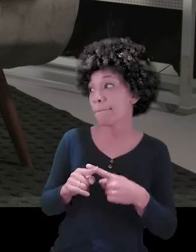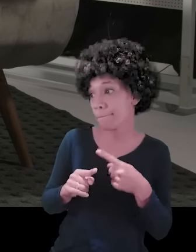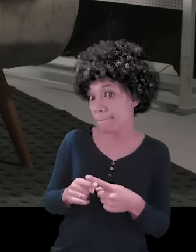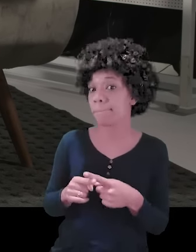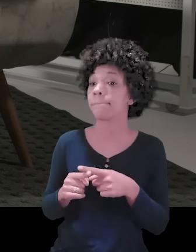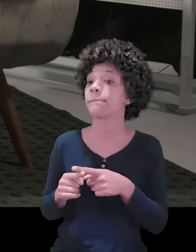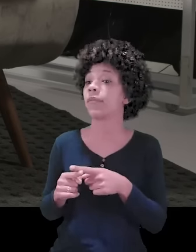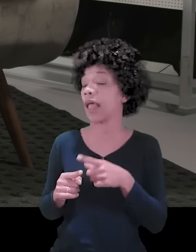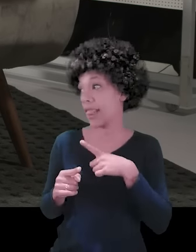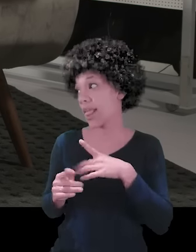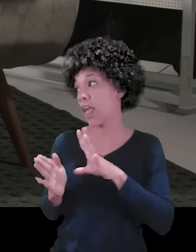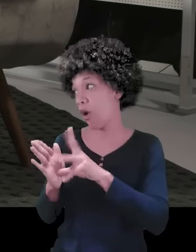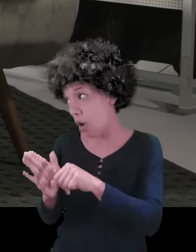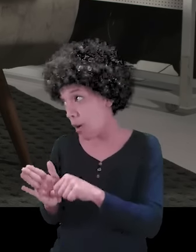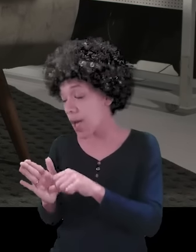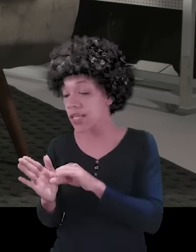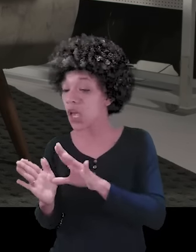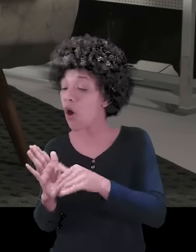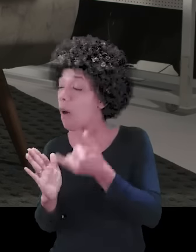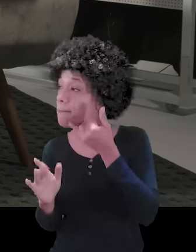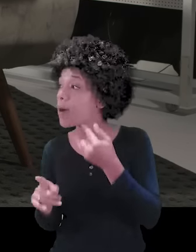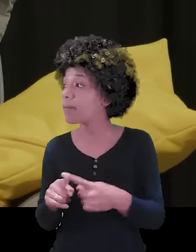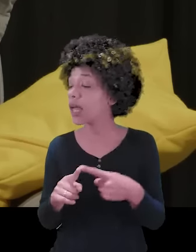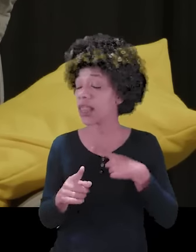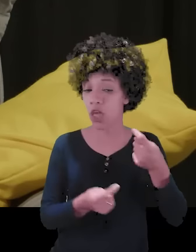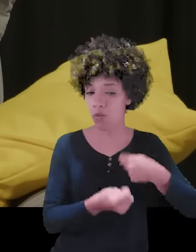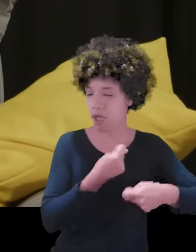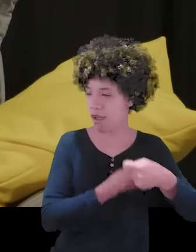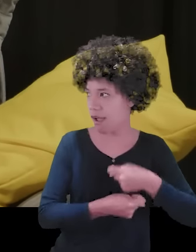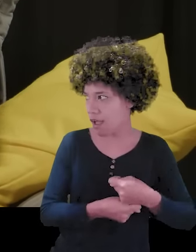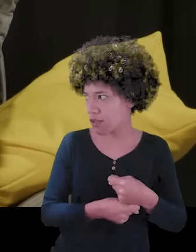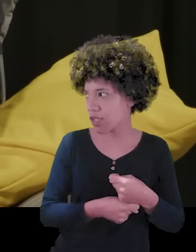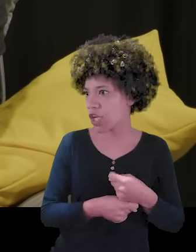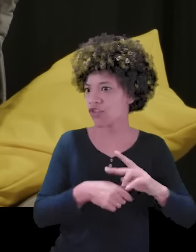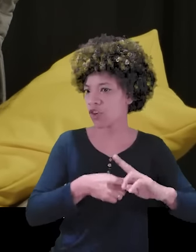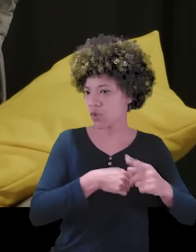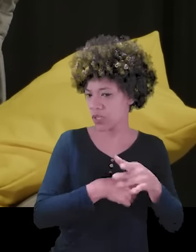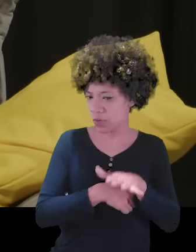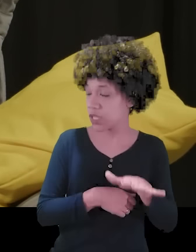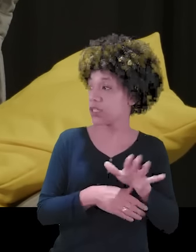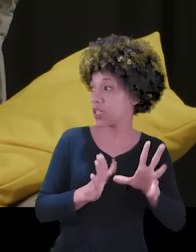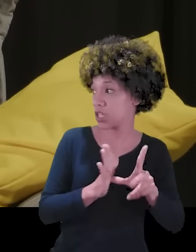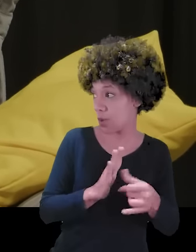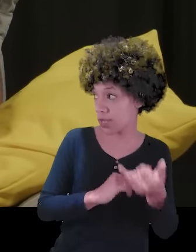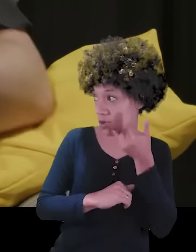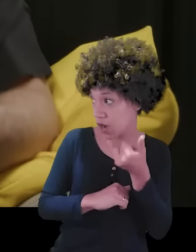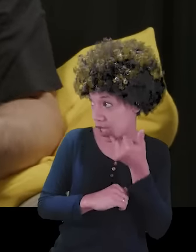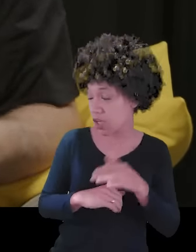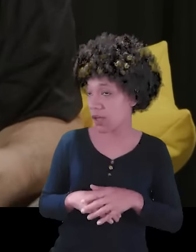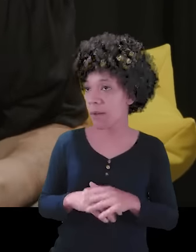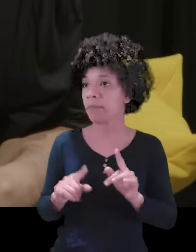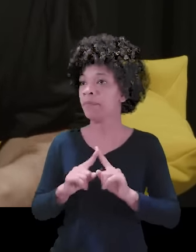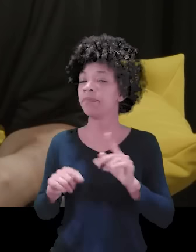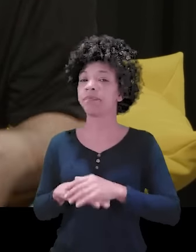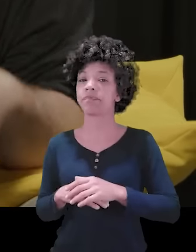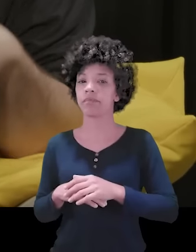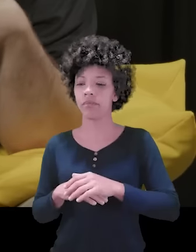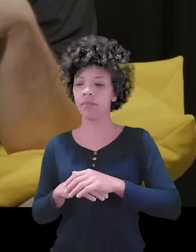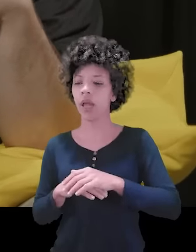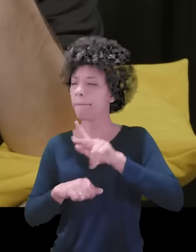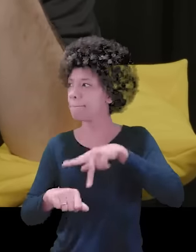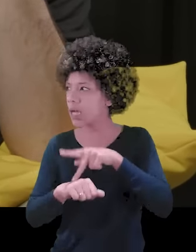roubou um celular ham se rouba o celular é pedir um mercado de consequência desse roubo do celular quando você vê